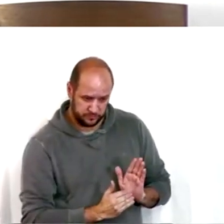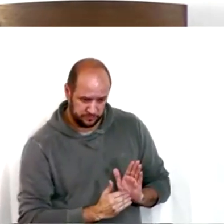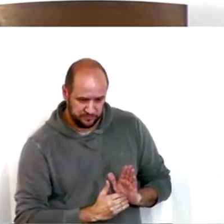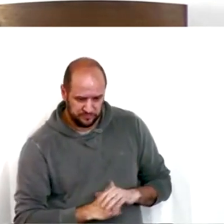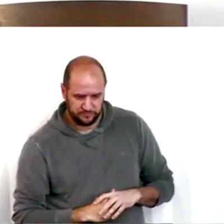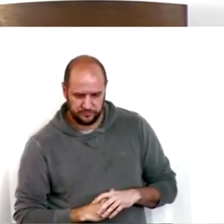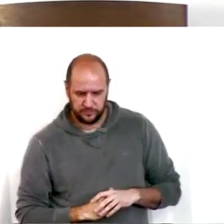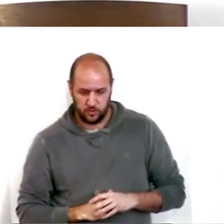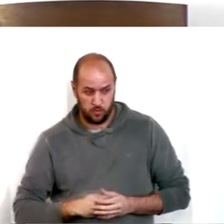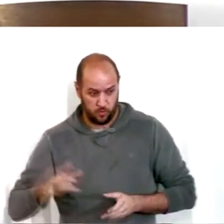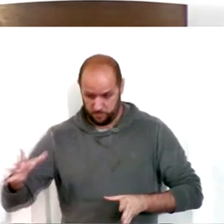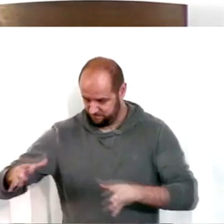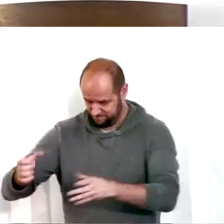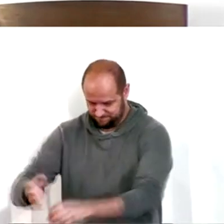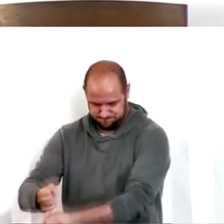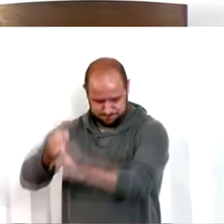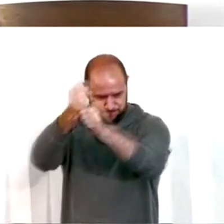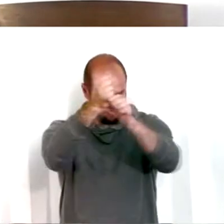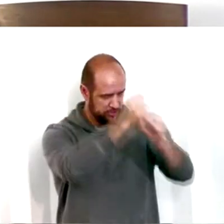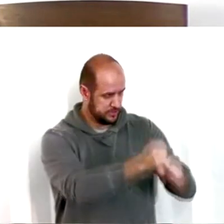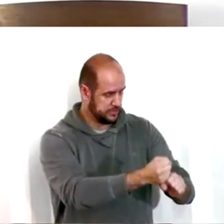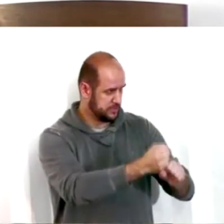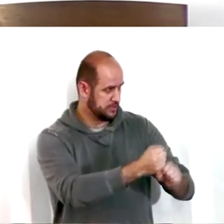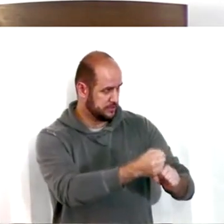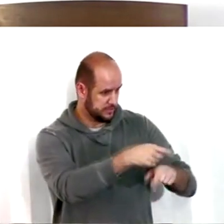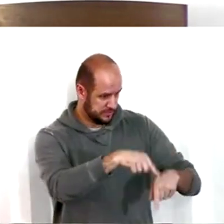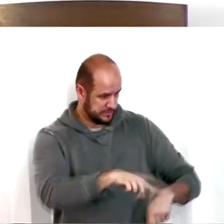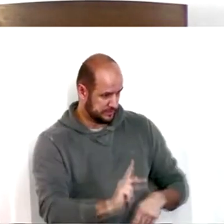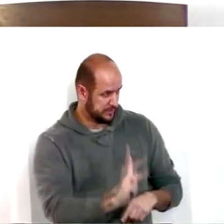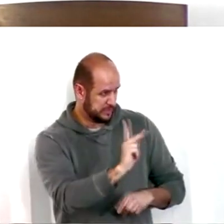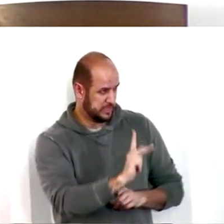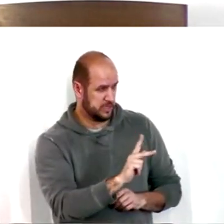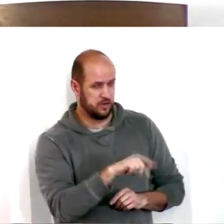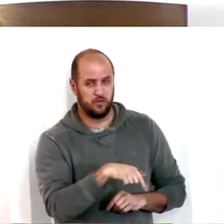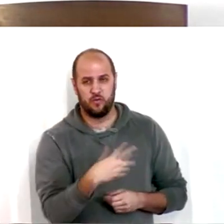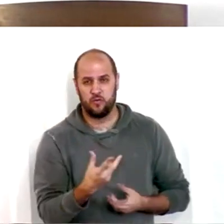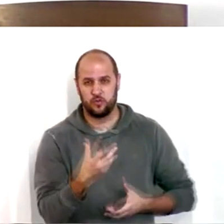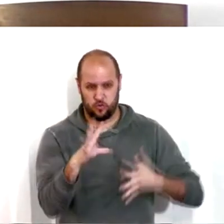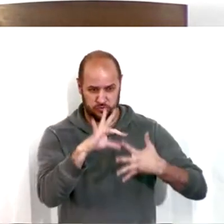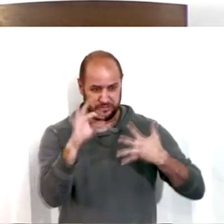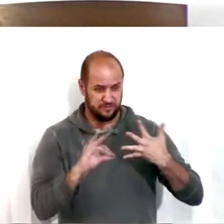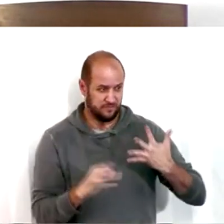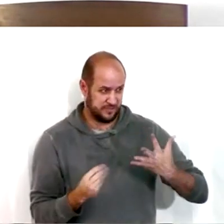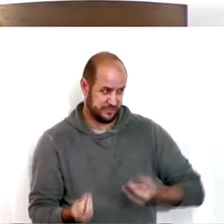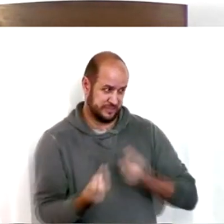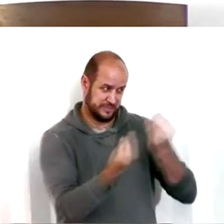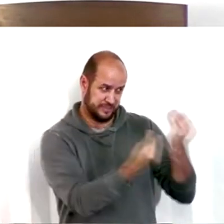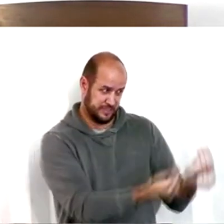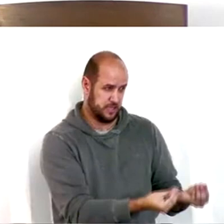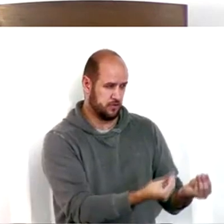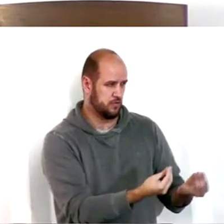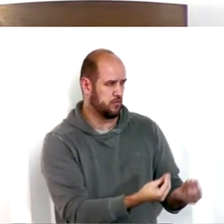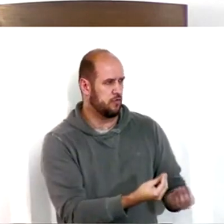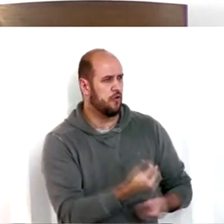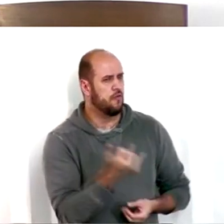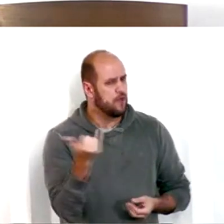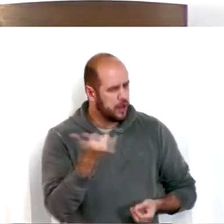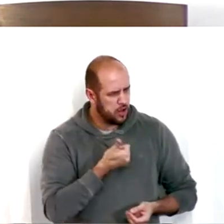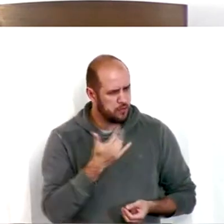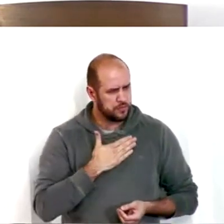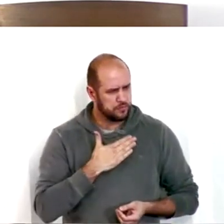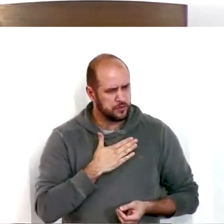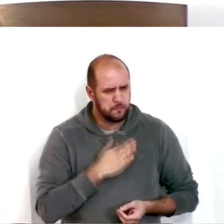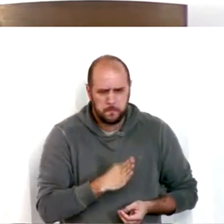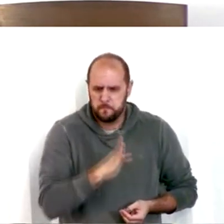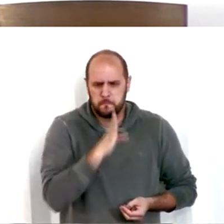6 medidas de cevada, 36 quilos, mais ou menos, ele mas deu e me disse: